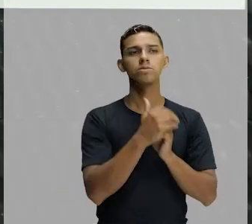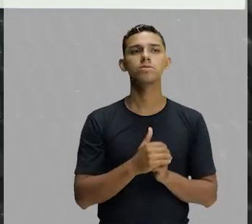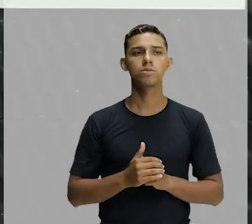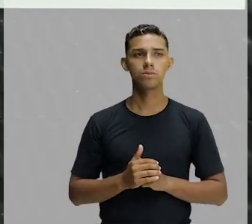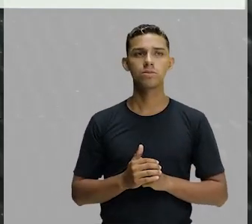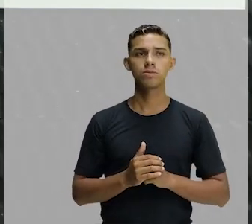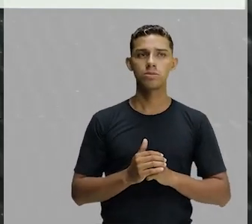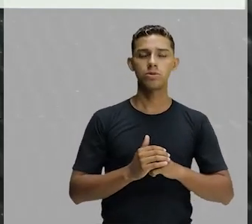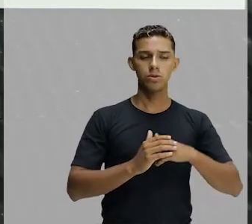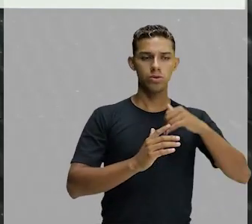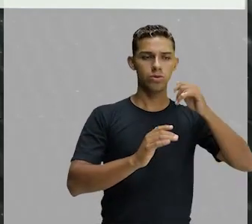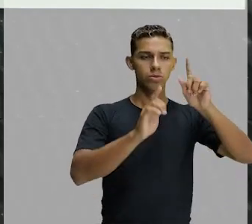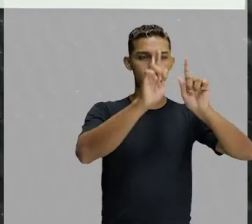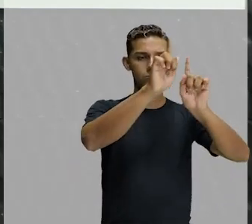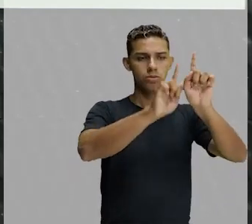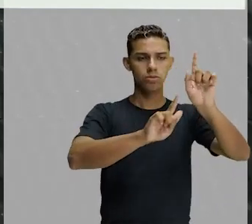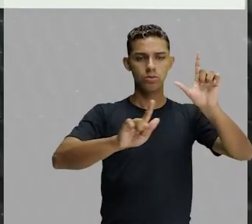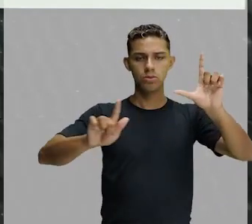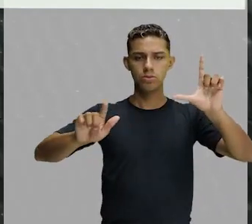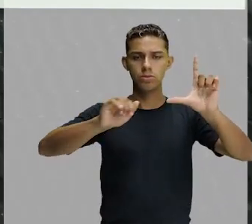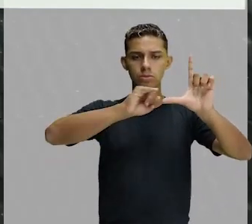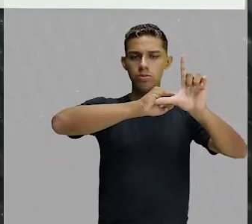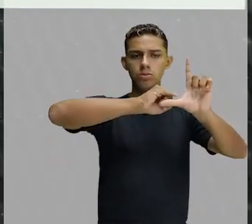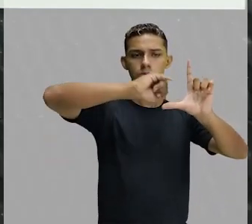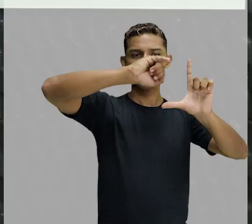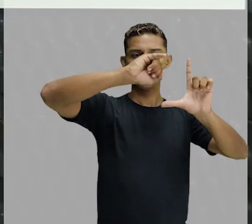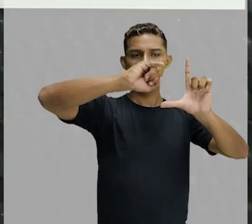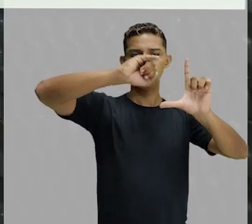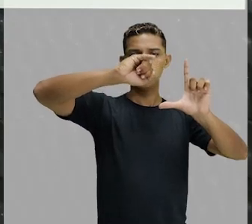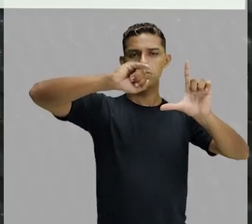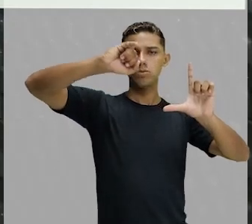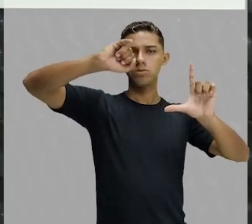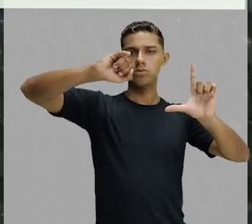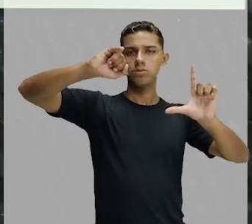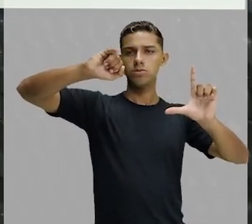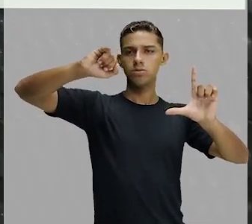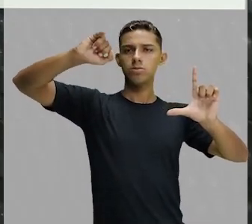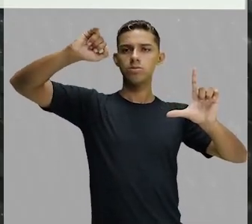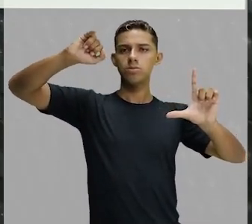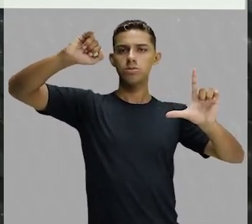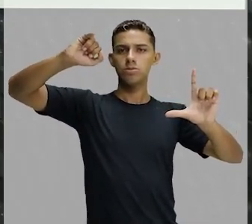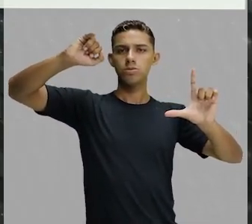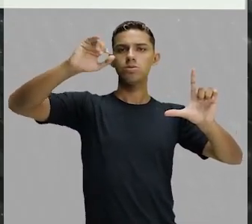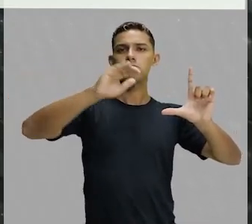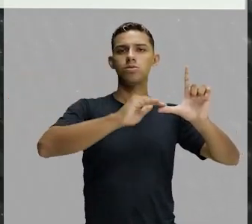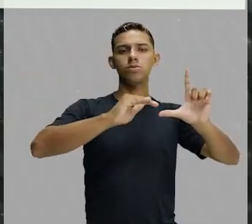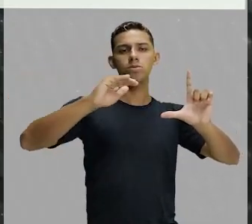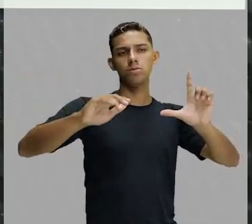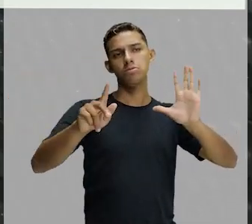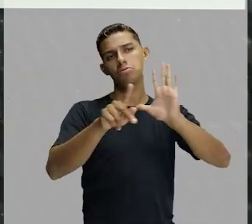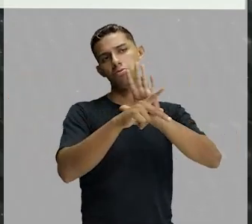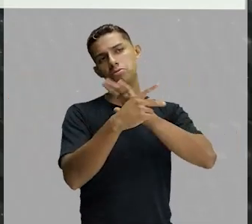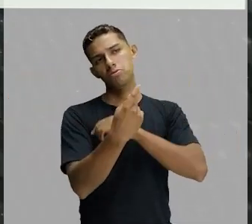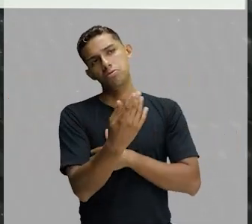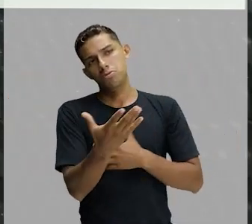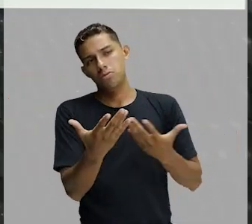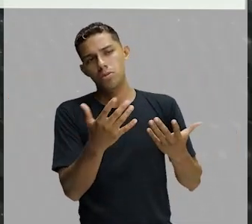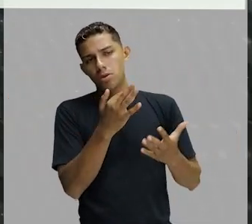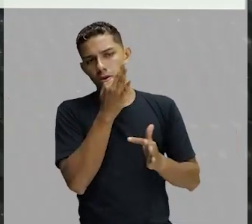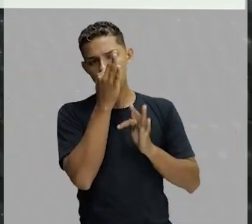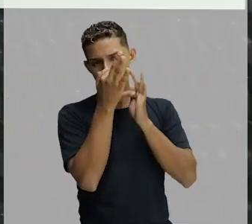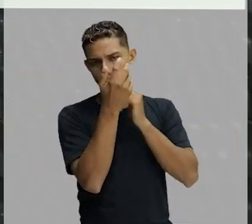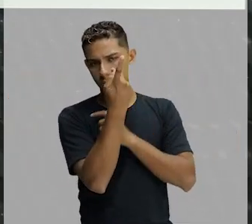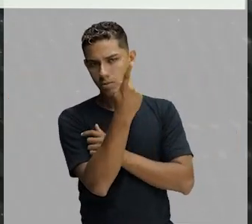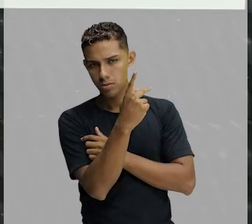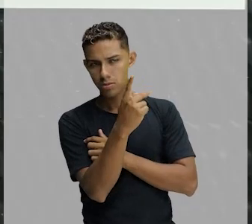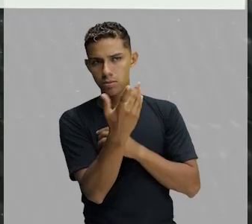aumento a concentração de gás carbônico da atmosfera circundante né, de uma determinada planta,